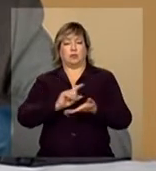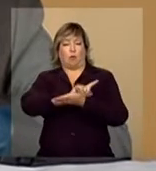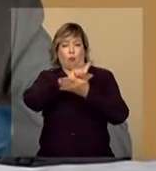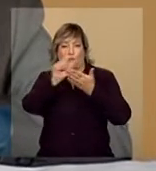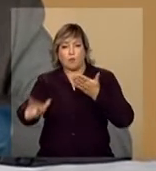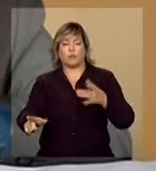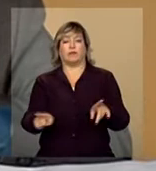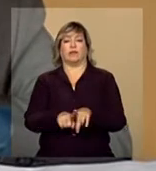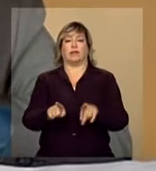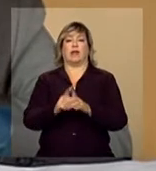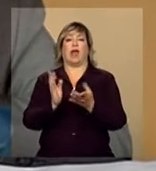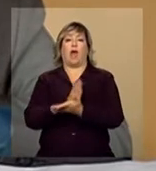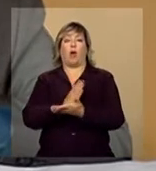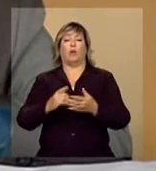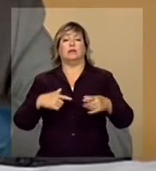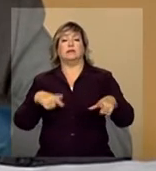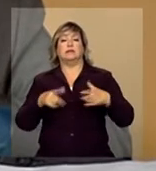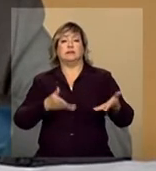de mídia.